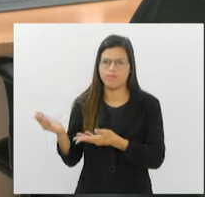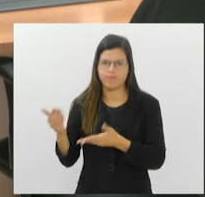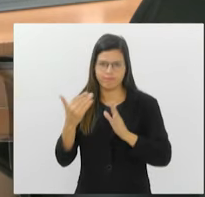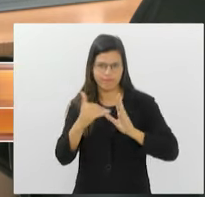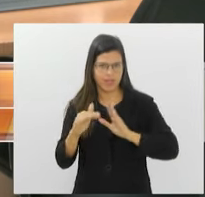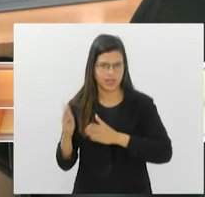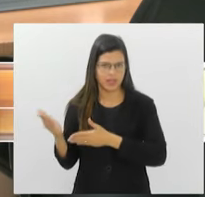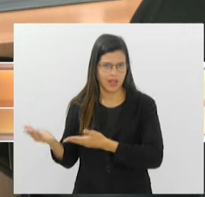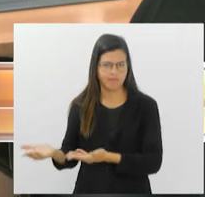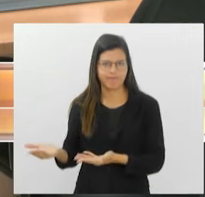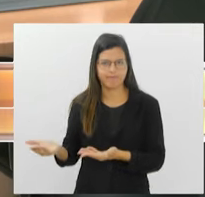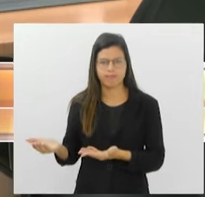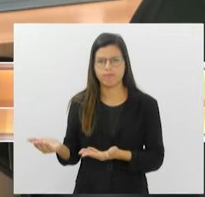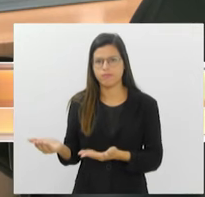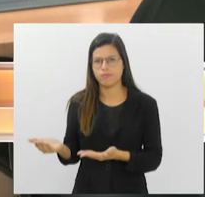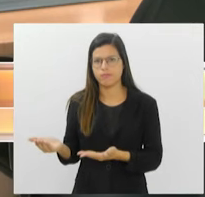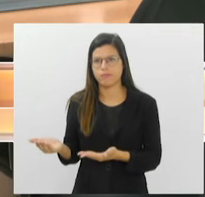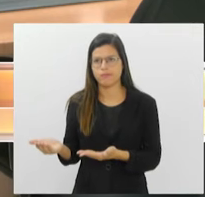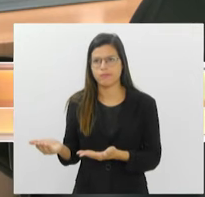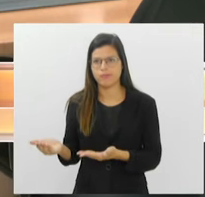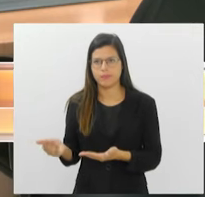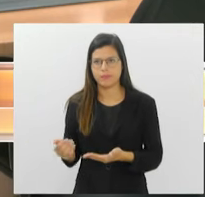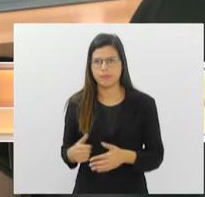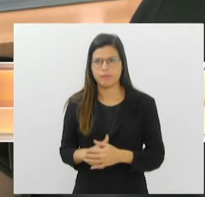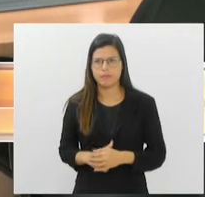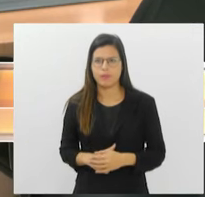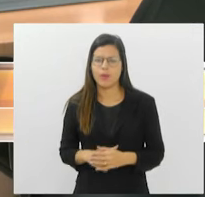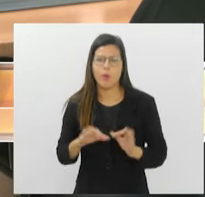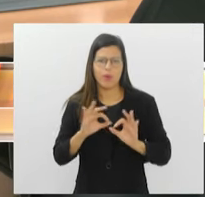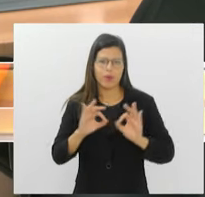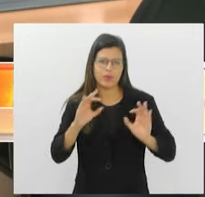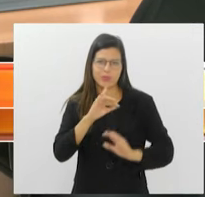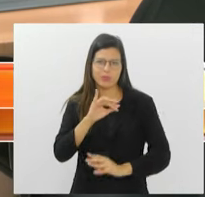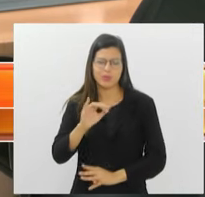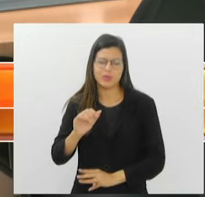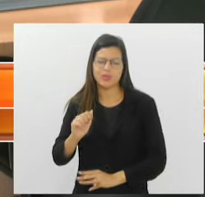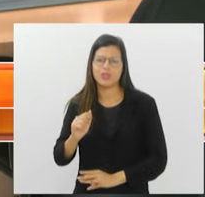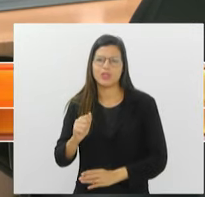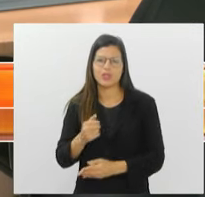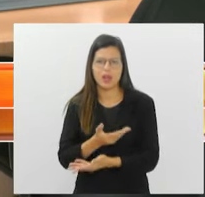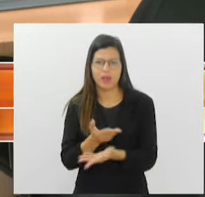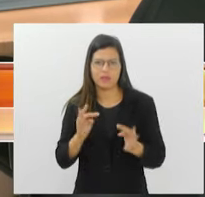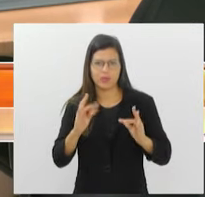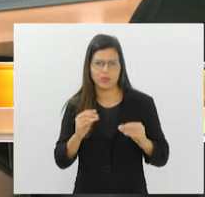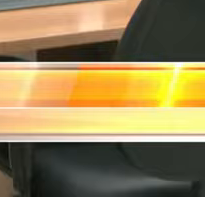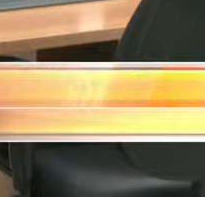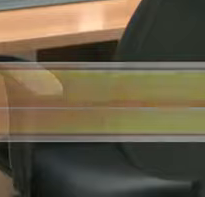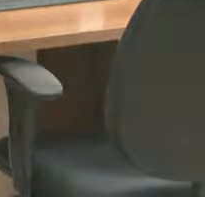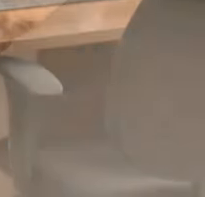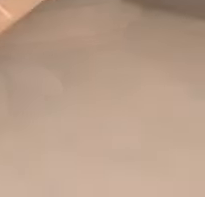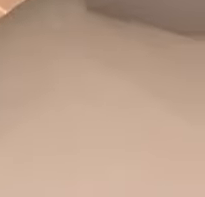.gov.br. Um ótimo dia para você e até amanhã.